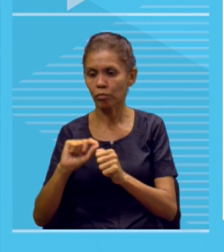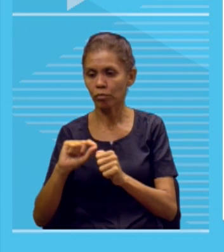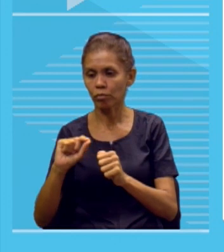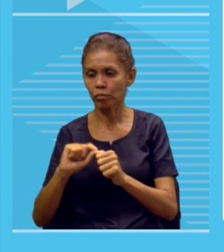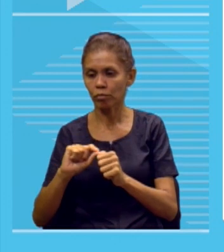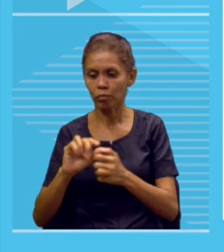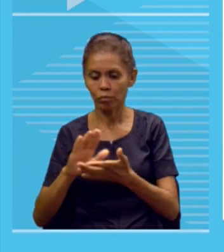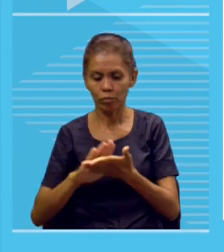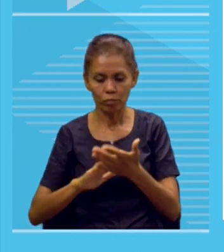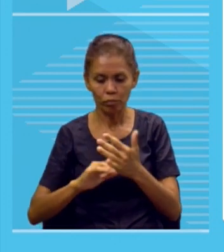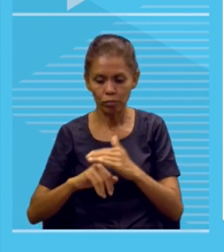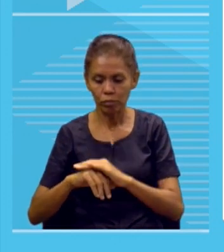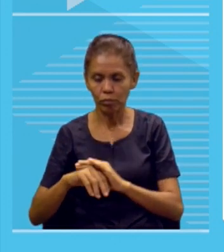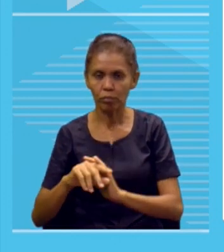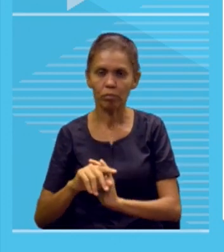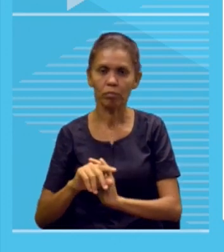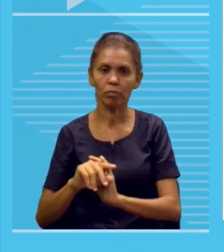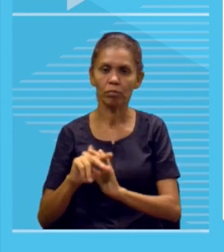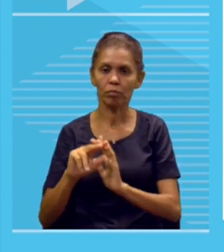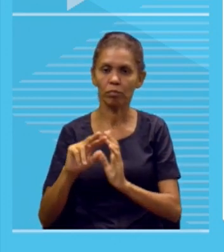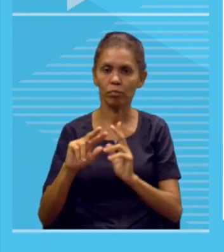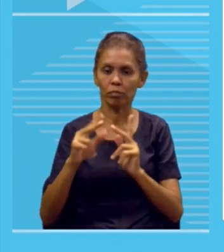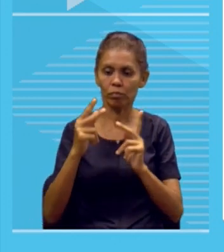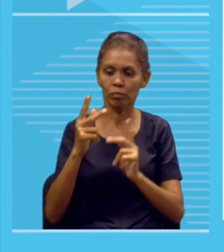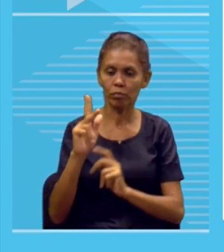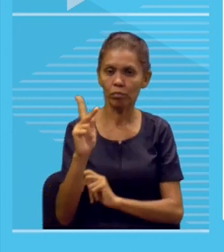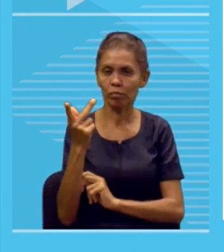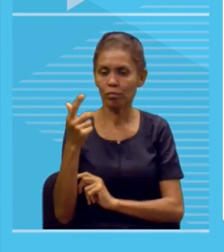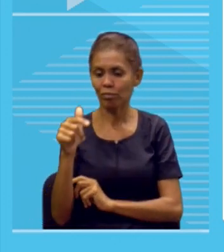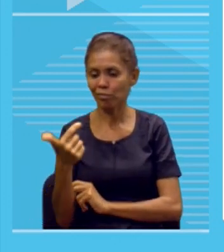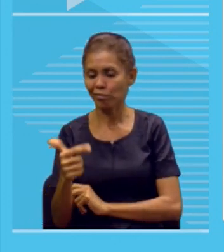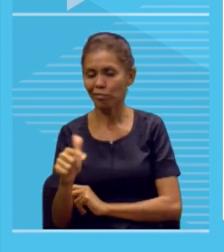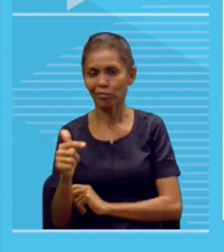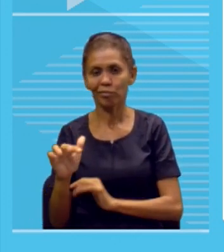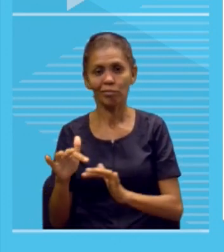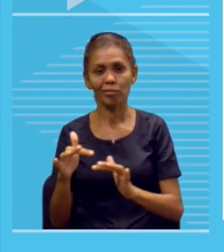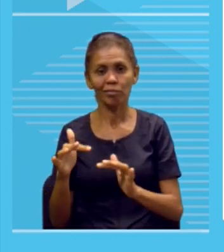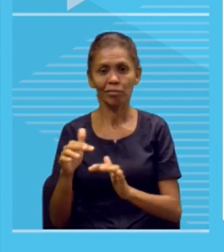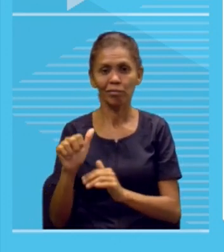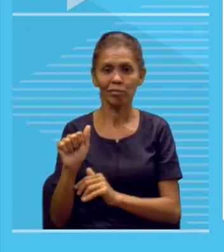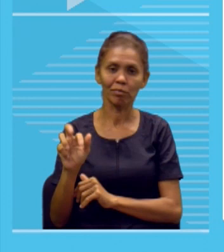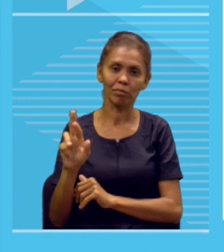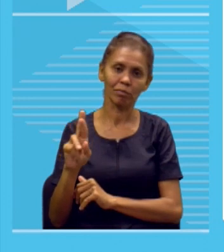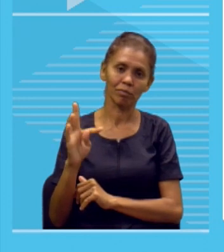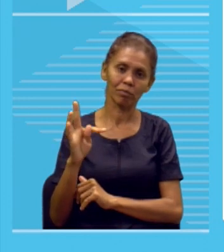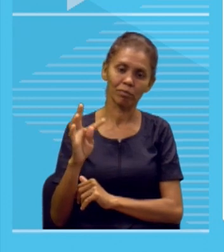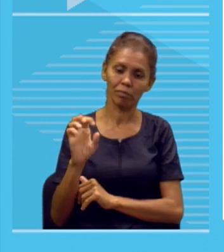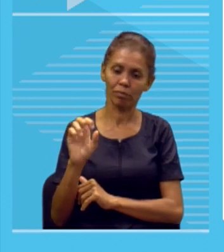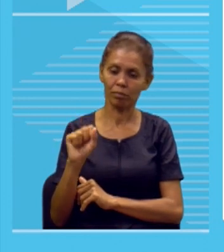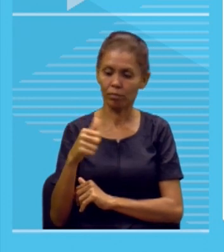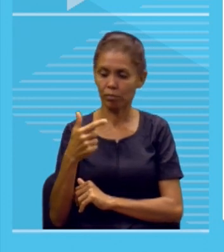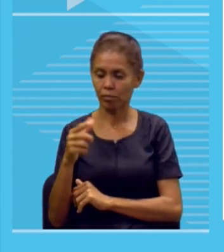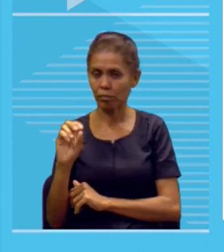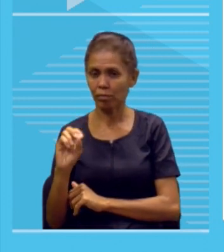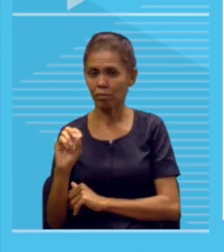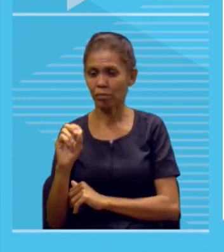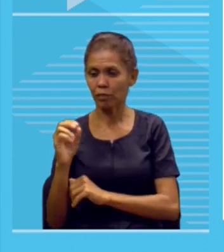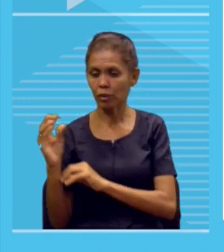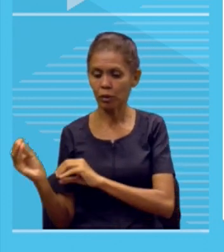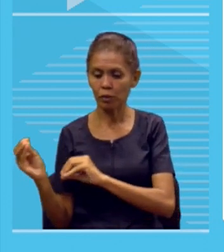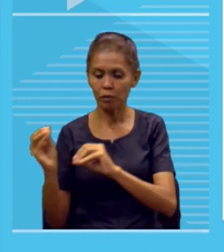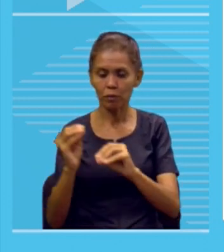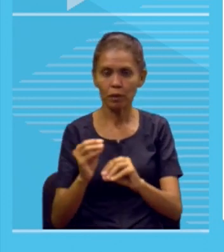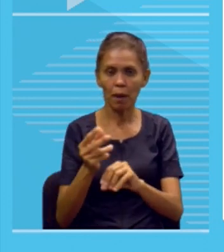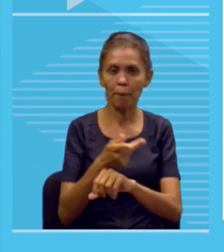rural não era mais valorizado. Então, é claro que esses trabalhadores artesãos vão ter que se deslocar procurando